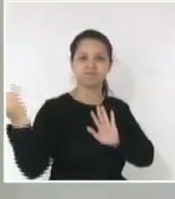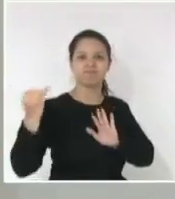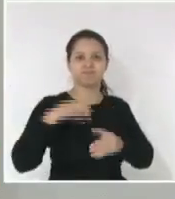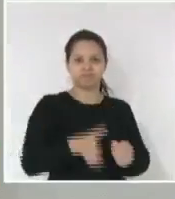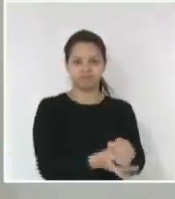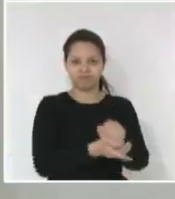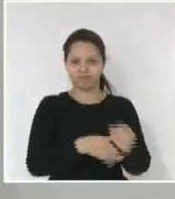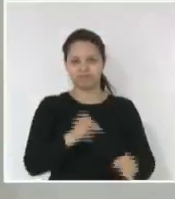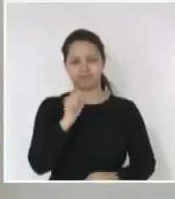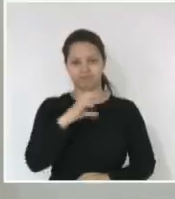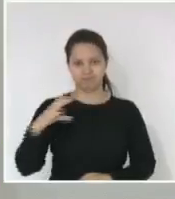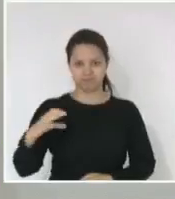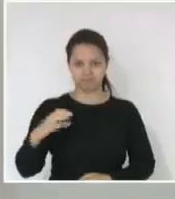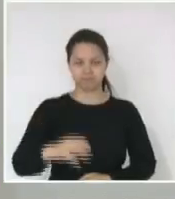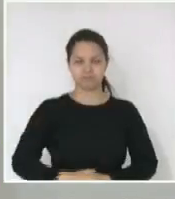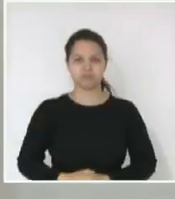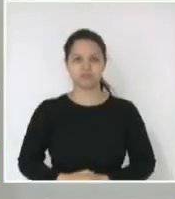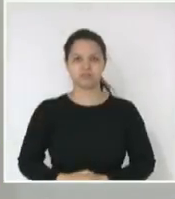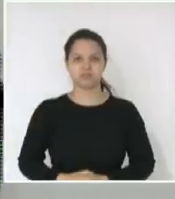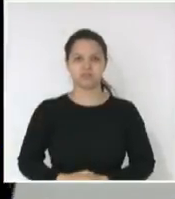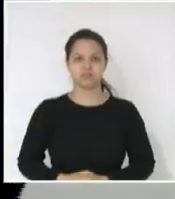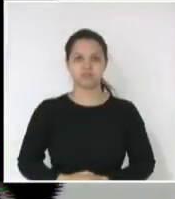Catarina.